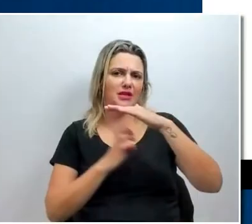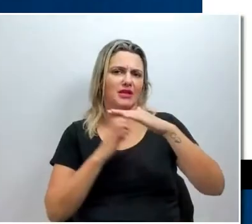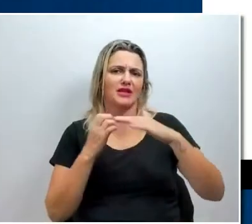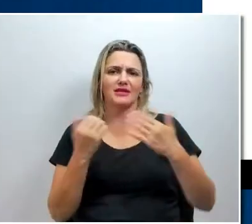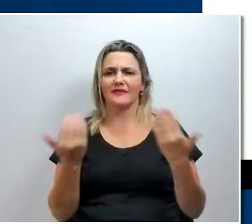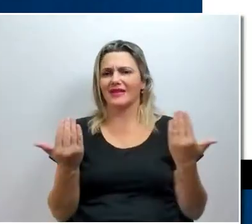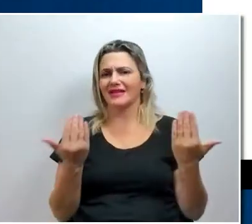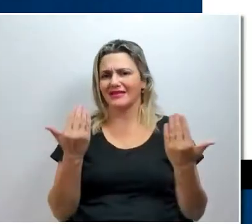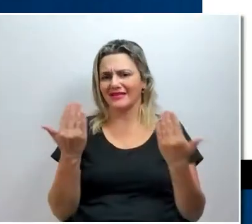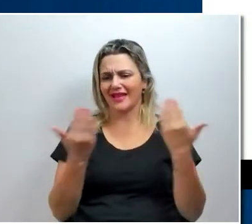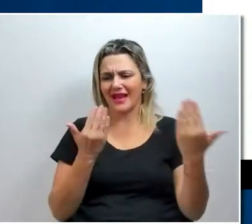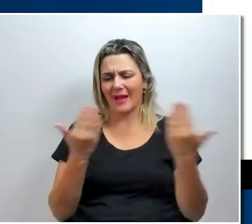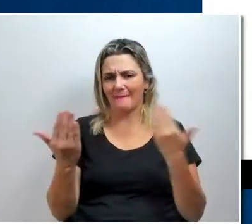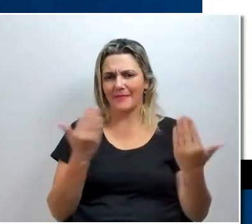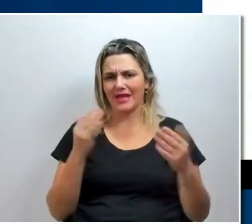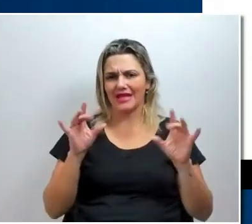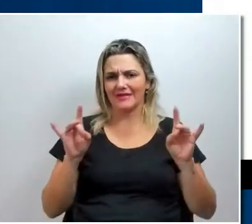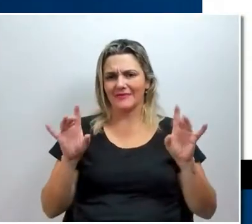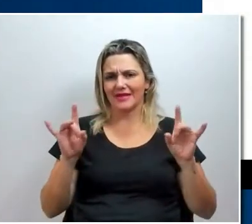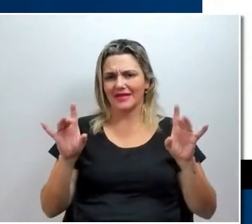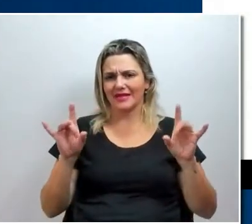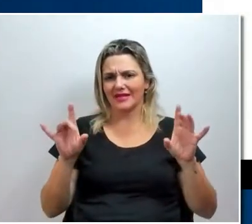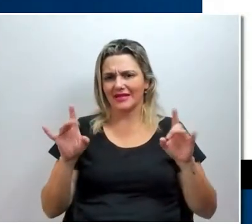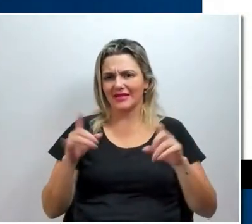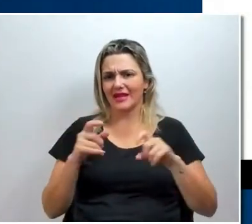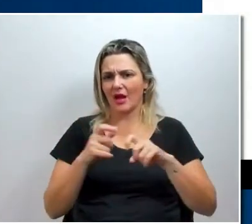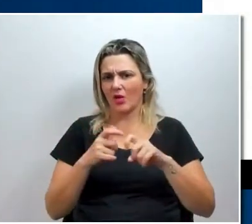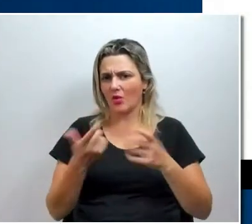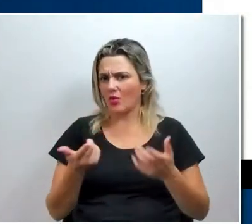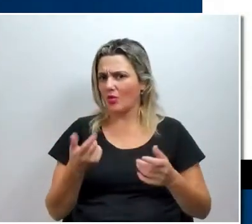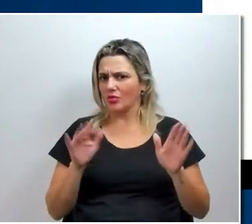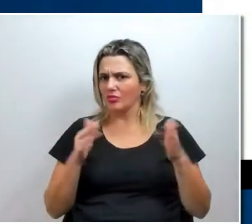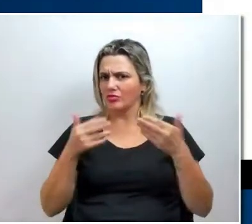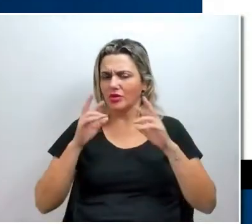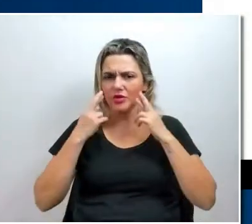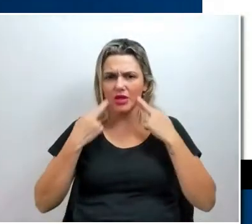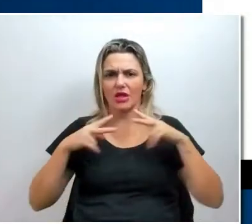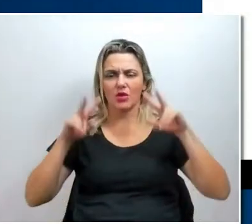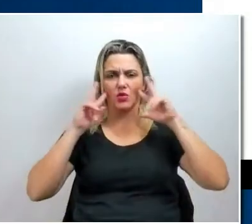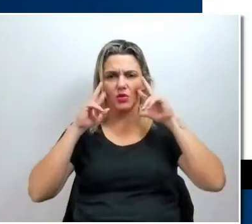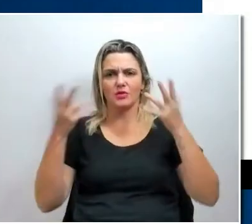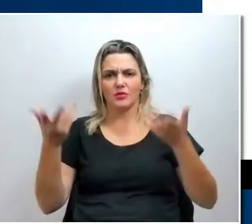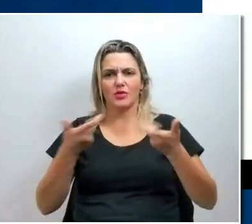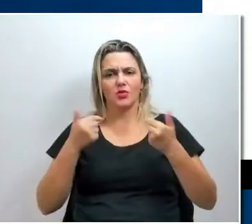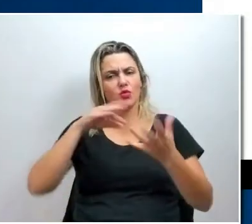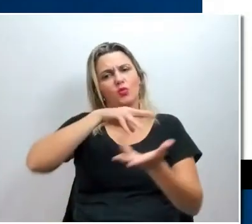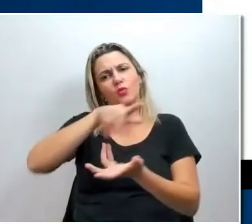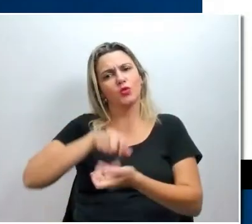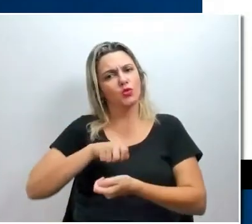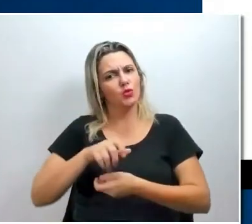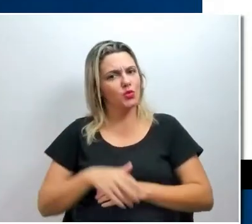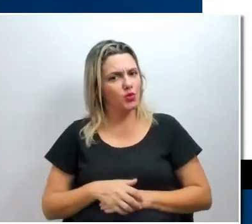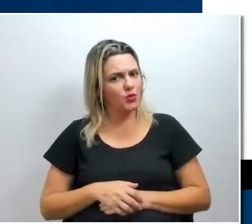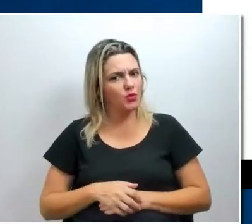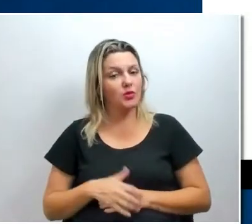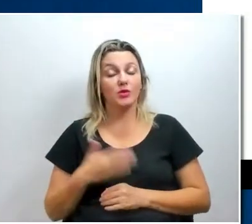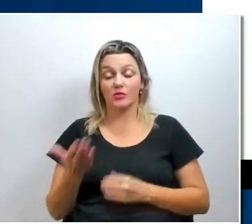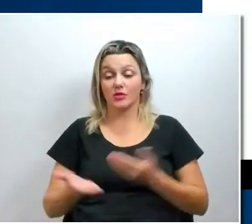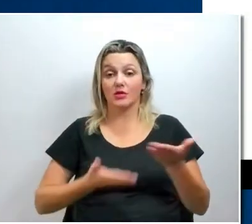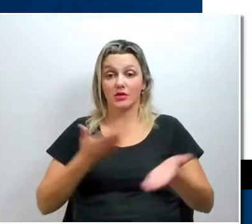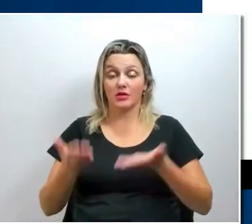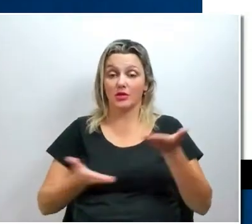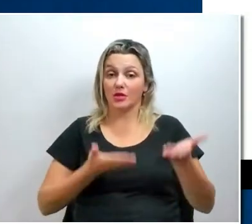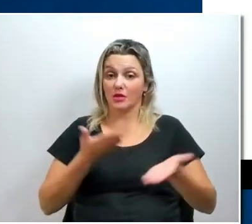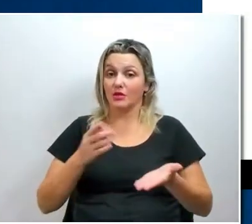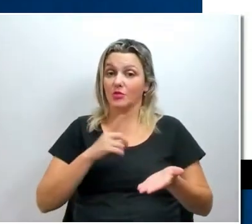são absolutamente necessárias e cientificamente reconhecidas como eficazes no mundo inteiro, né? E esses tratamentos são cobertos em